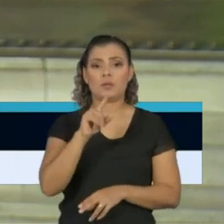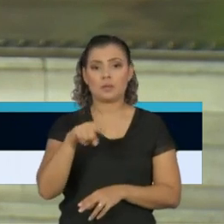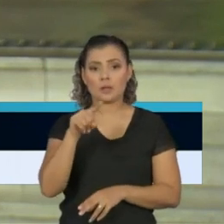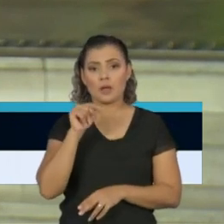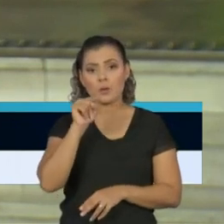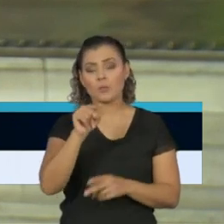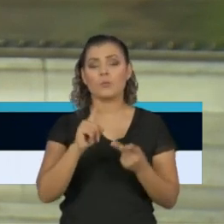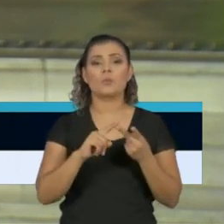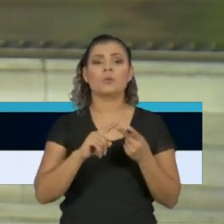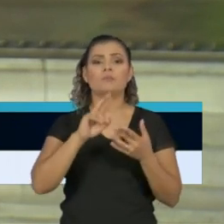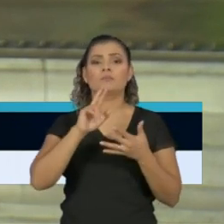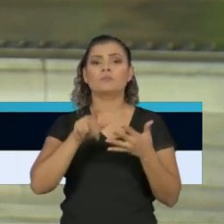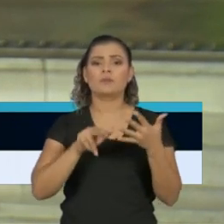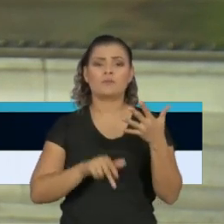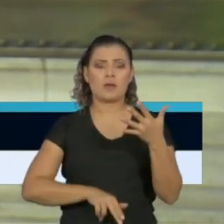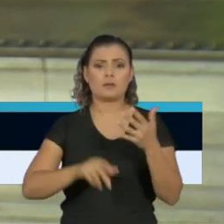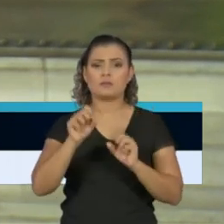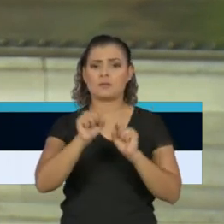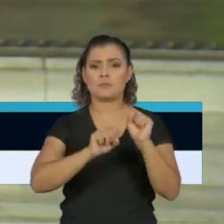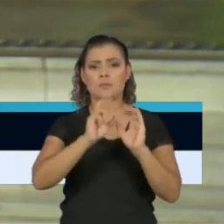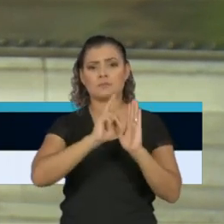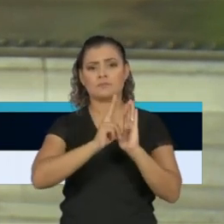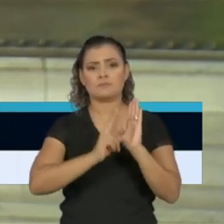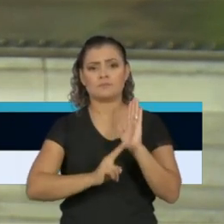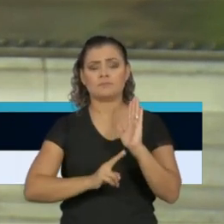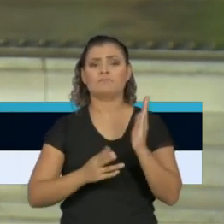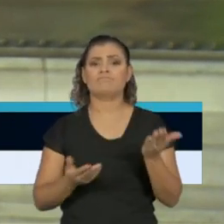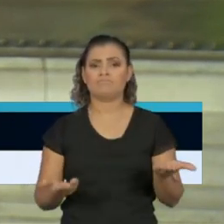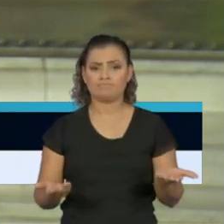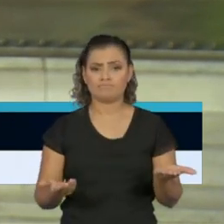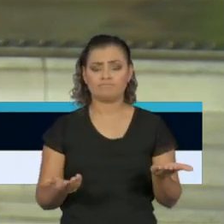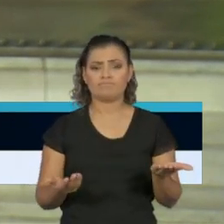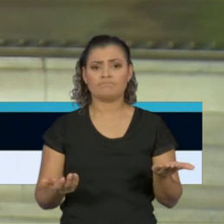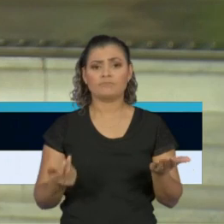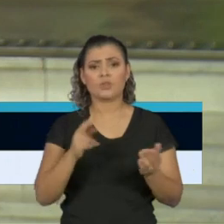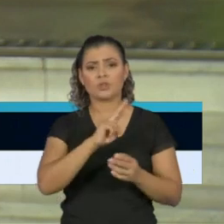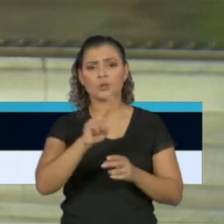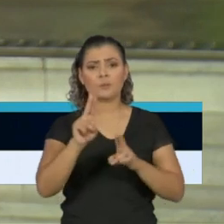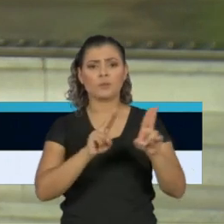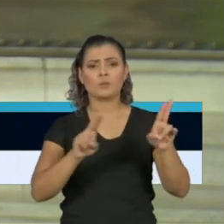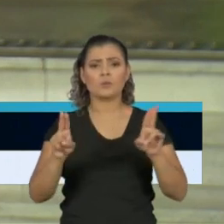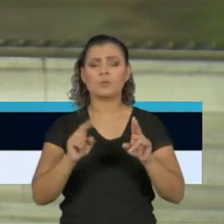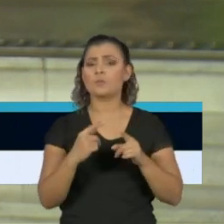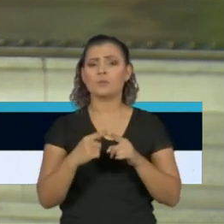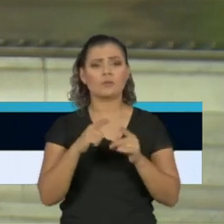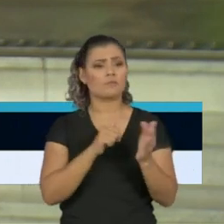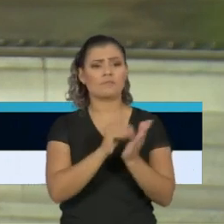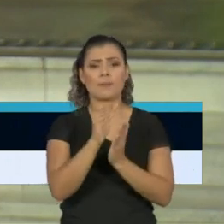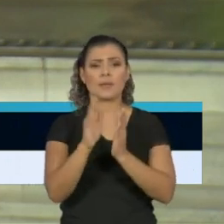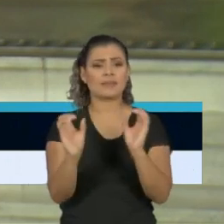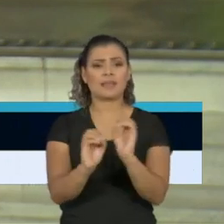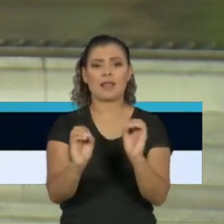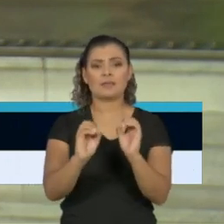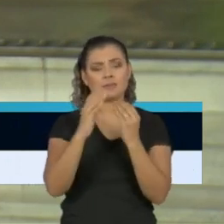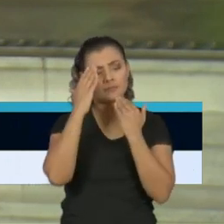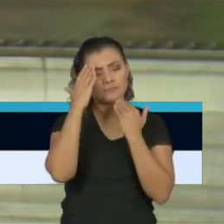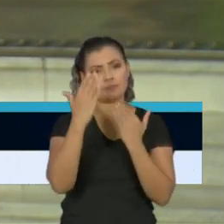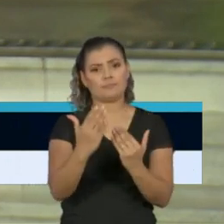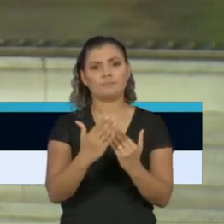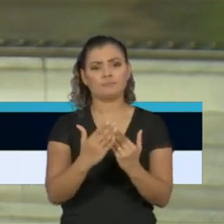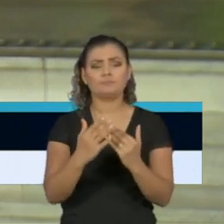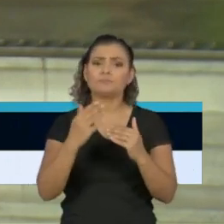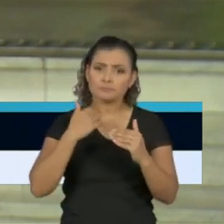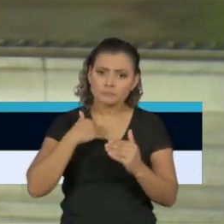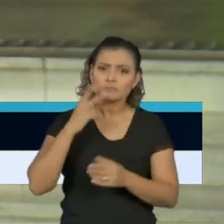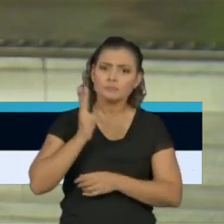Alpargatas e Anima Educação. Apenas para citar algumas, e farei a citação de todas deste